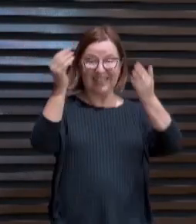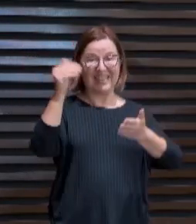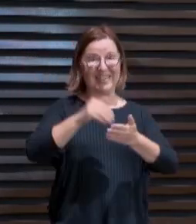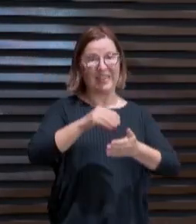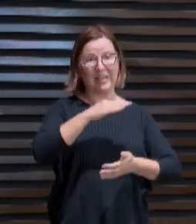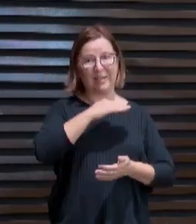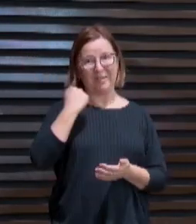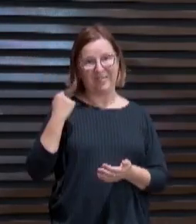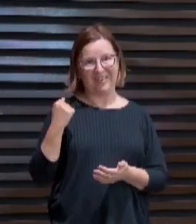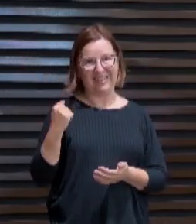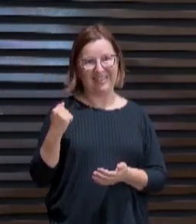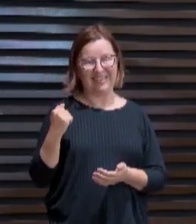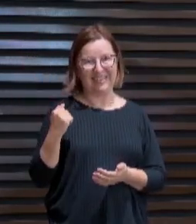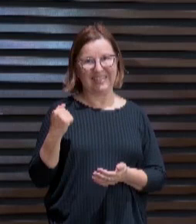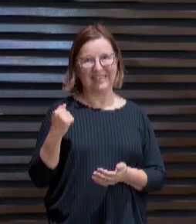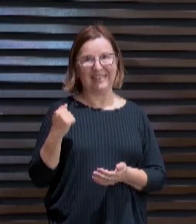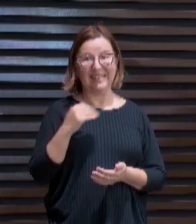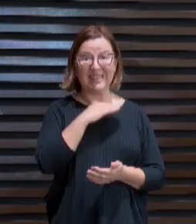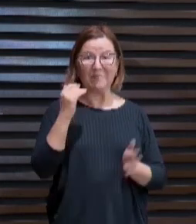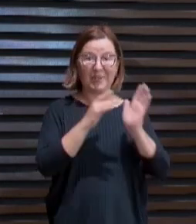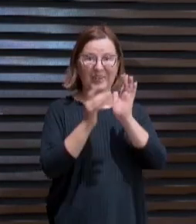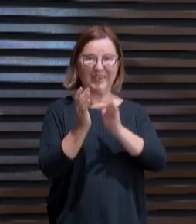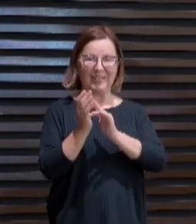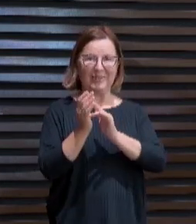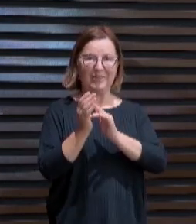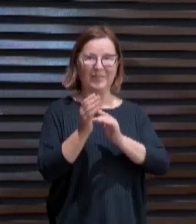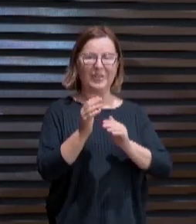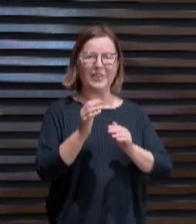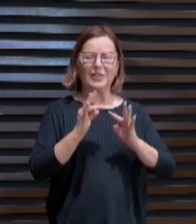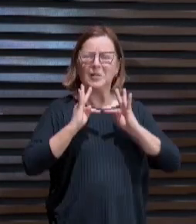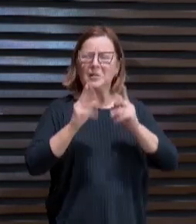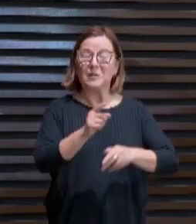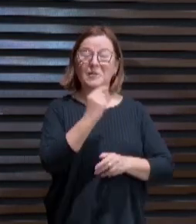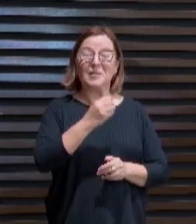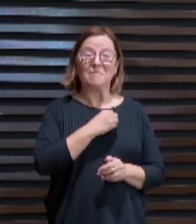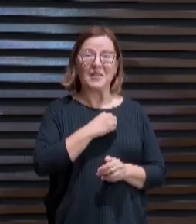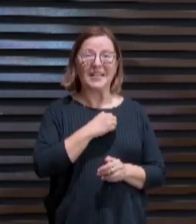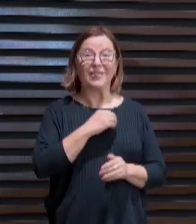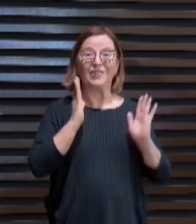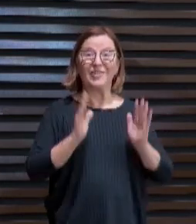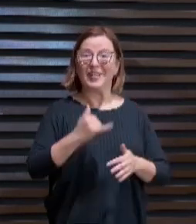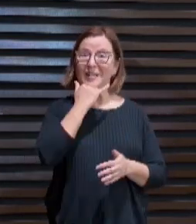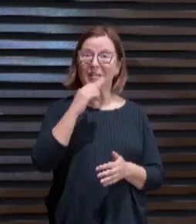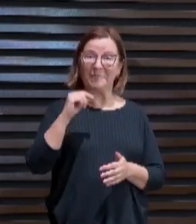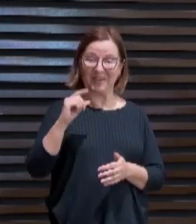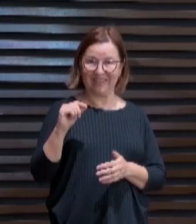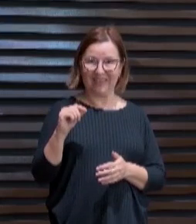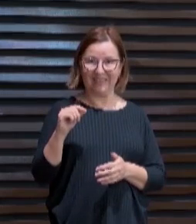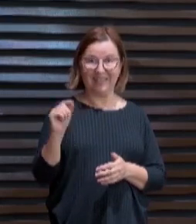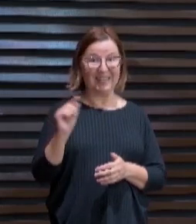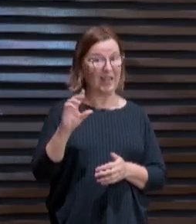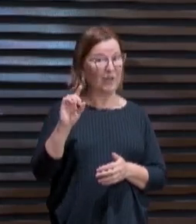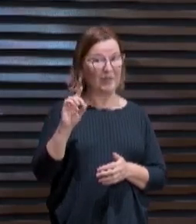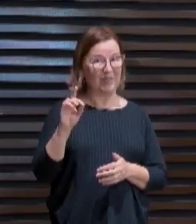morte, nossos pecados foram todos perdoados, todos incluídos naquela naquela cruz. Mas não foi apenas os nossos